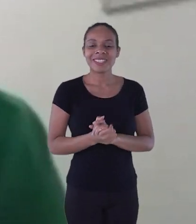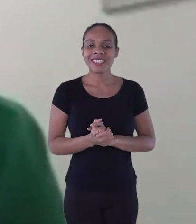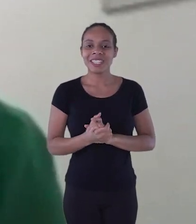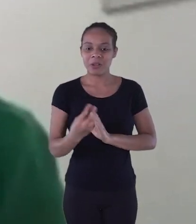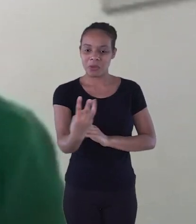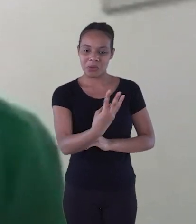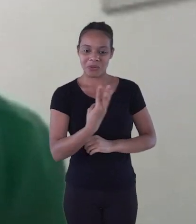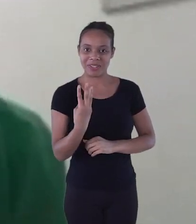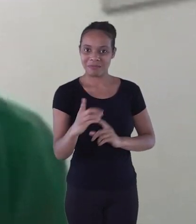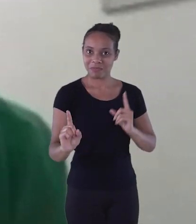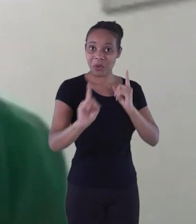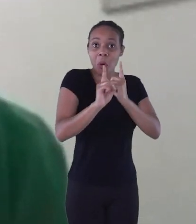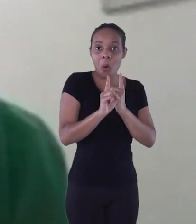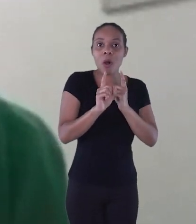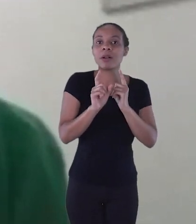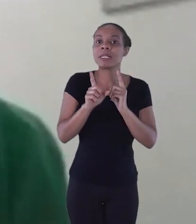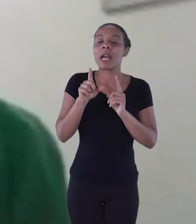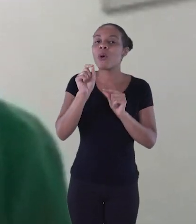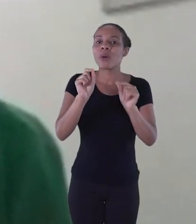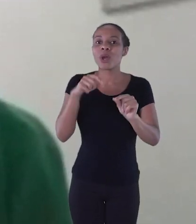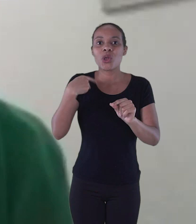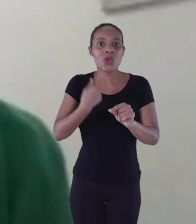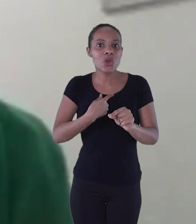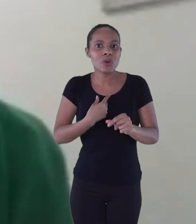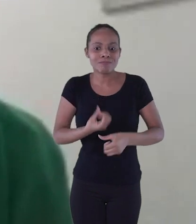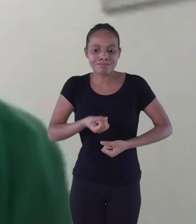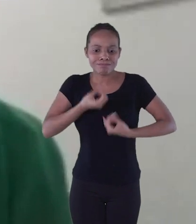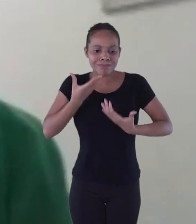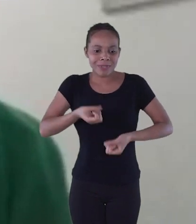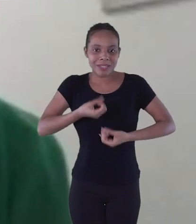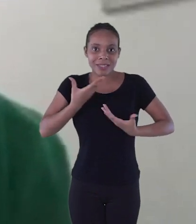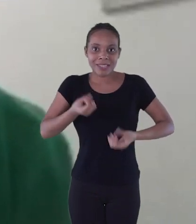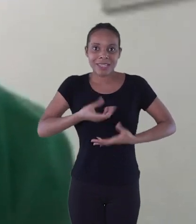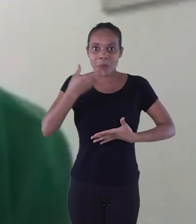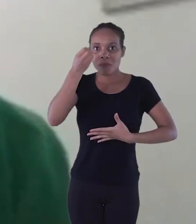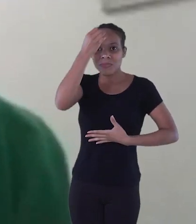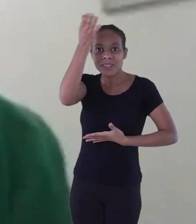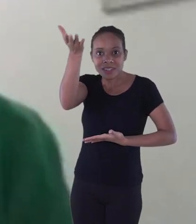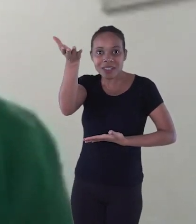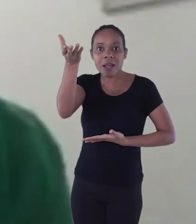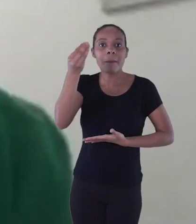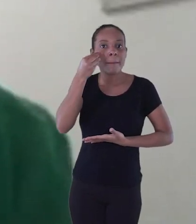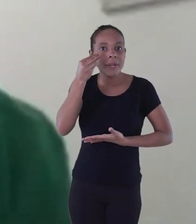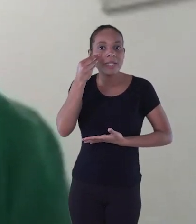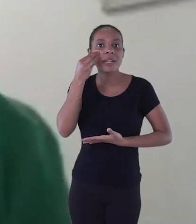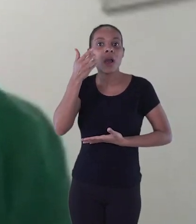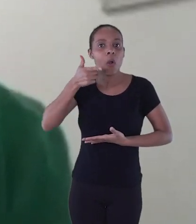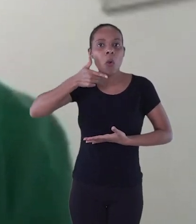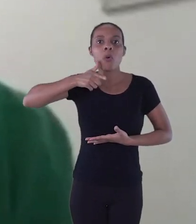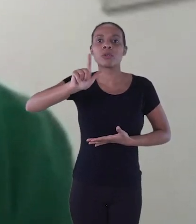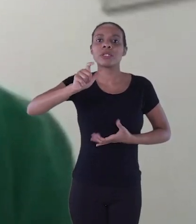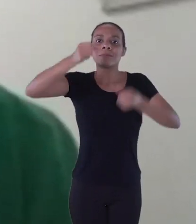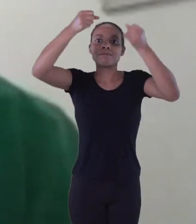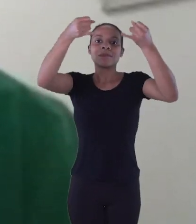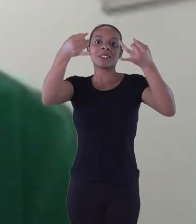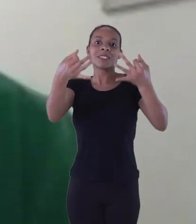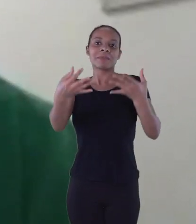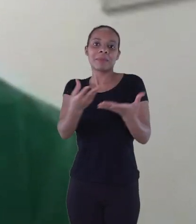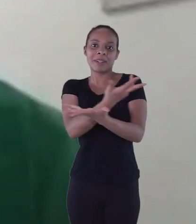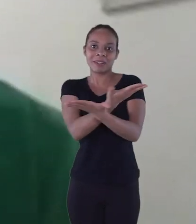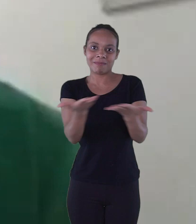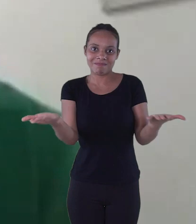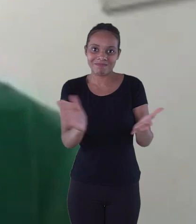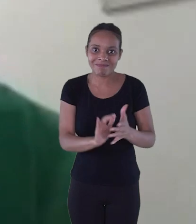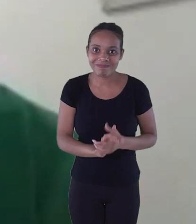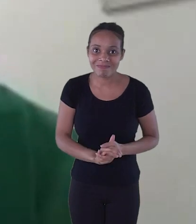outros, a gente fica inventando expressões para dar conta dessa coisa. E eu criei uma, cada um, o Jaime criou